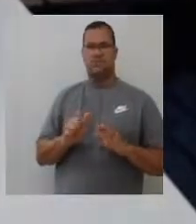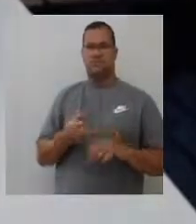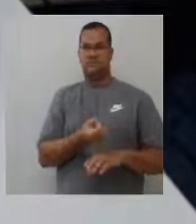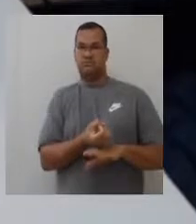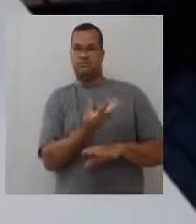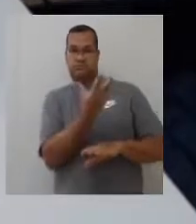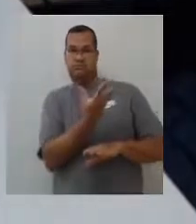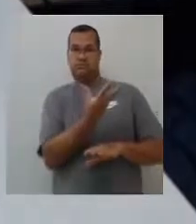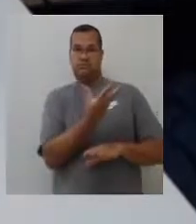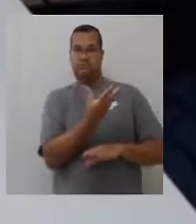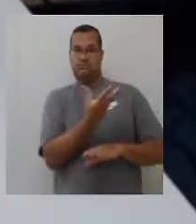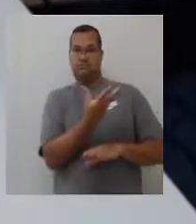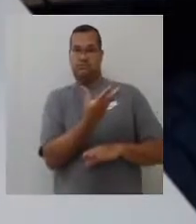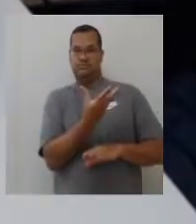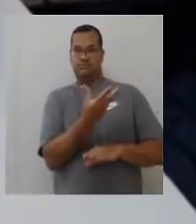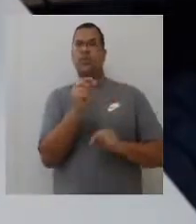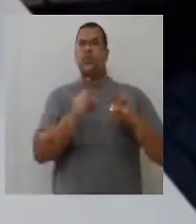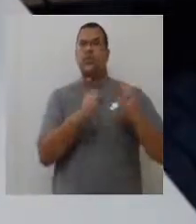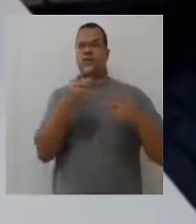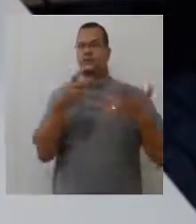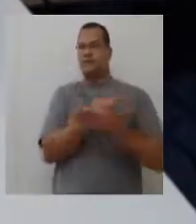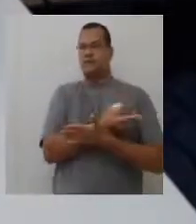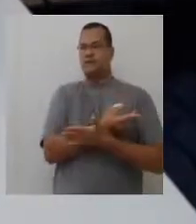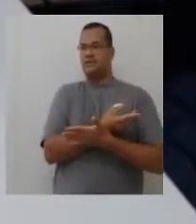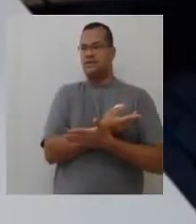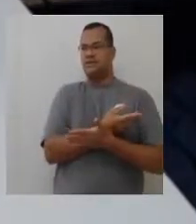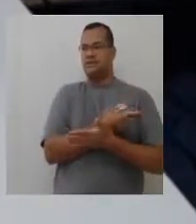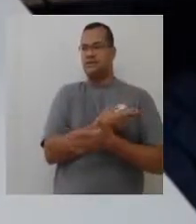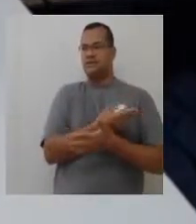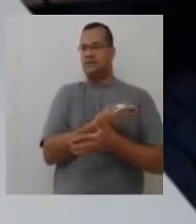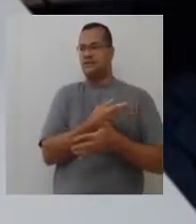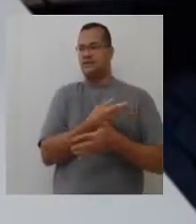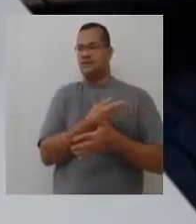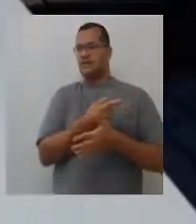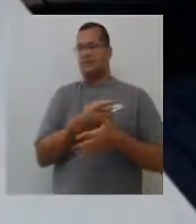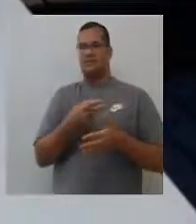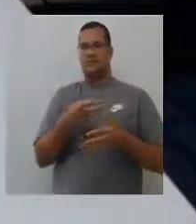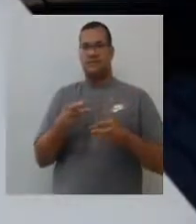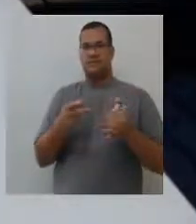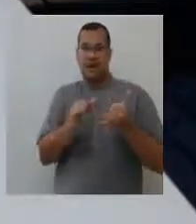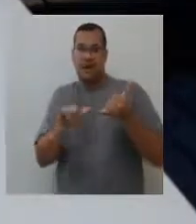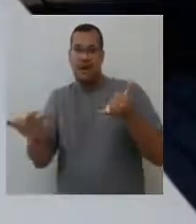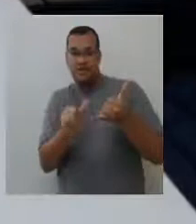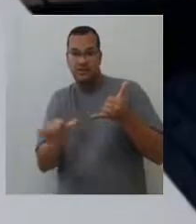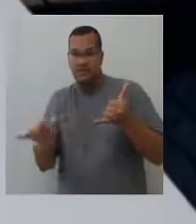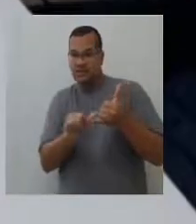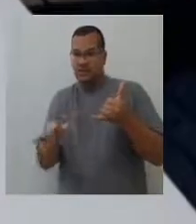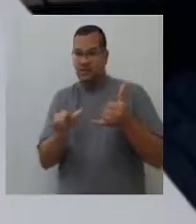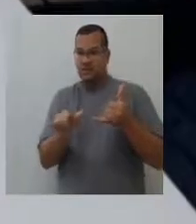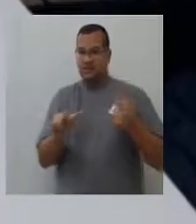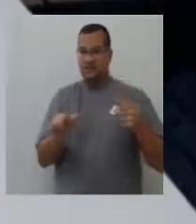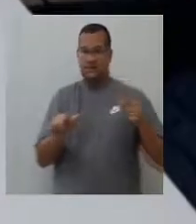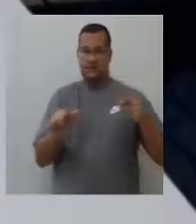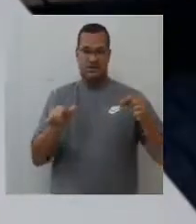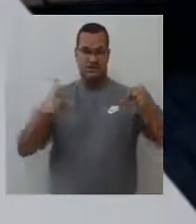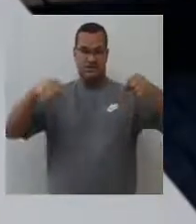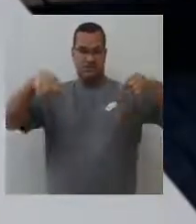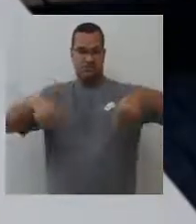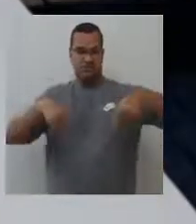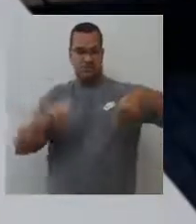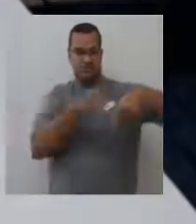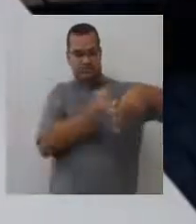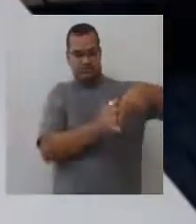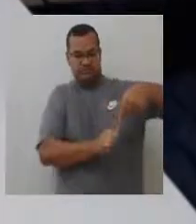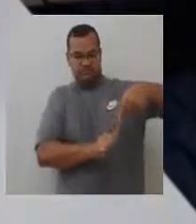Eita! Acendeu? O que está acontecendo nesse exato momento, pessoal? A corrente saiu desse fio e